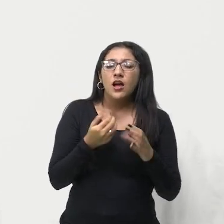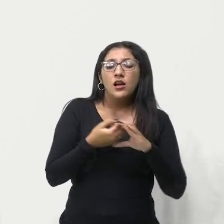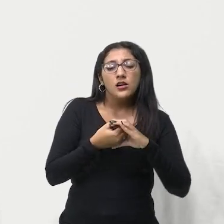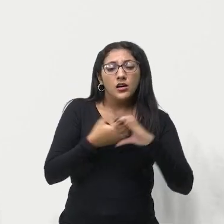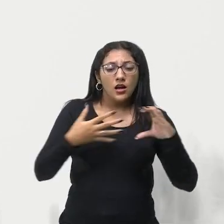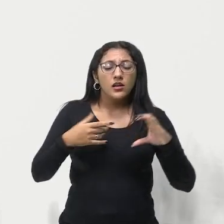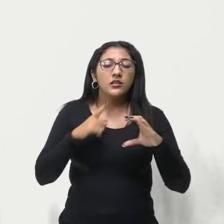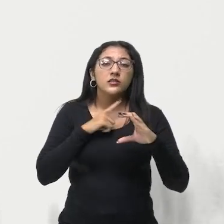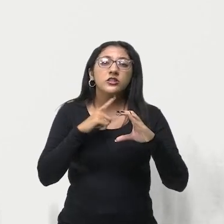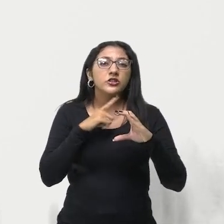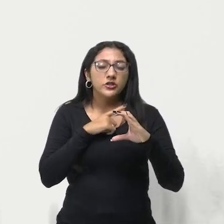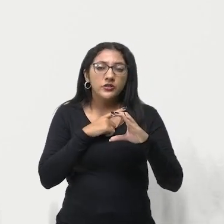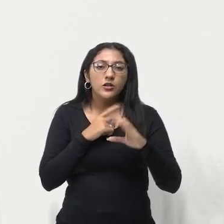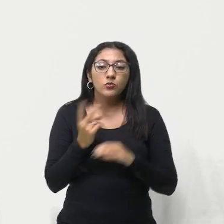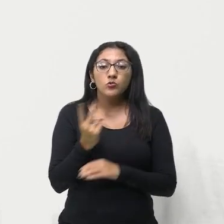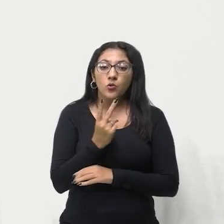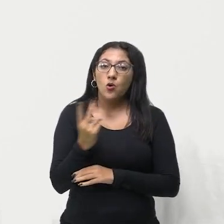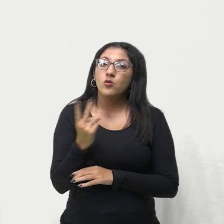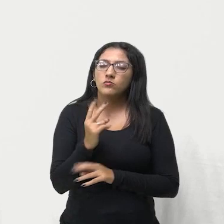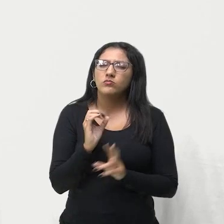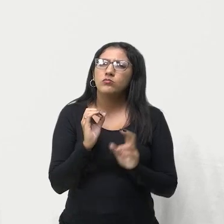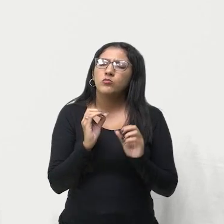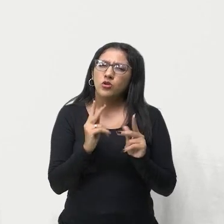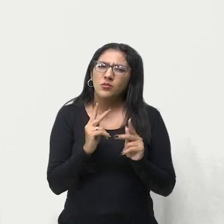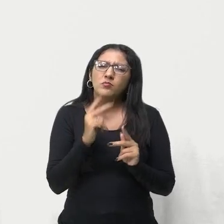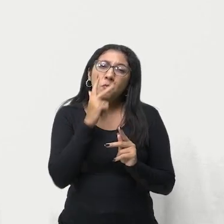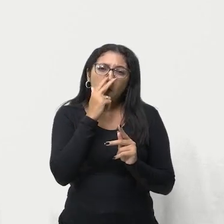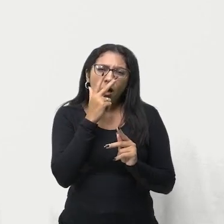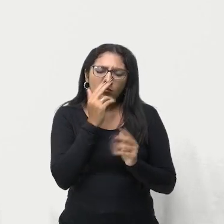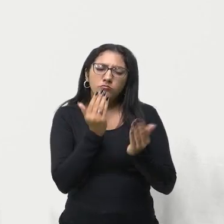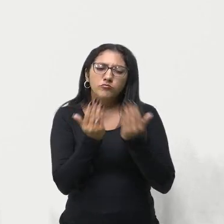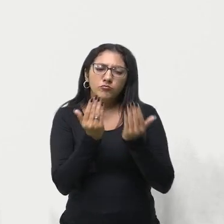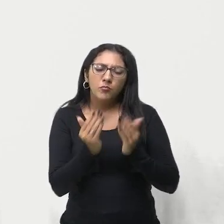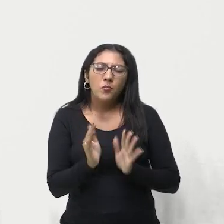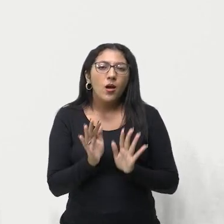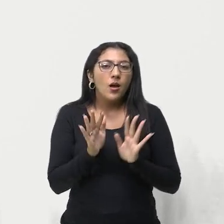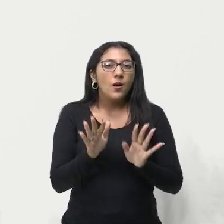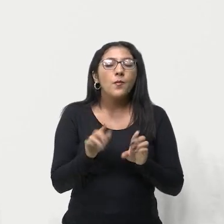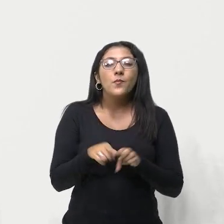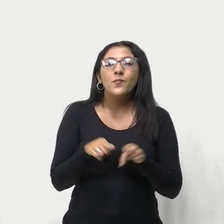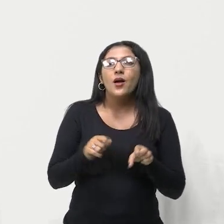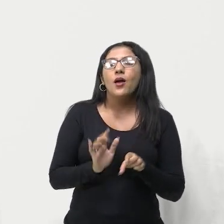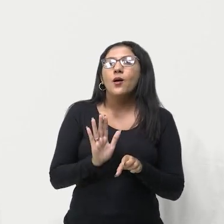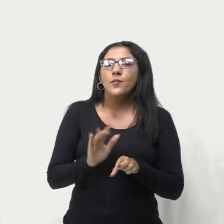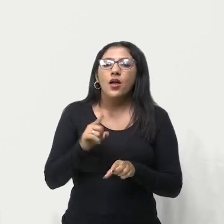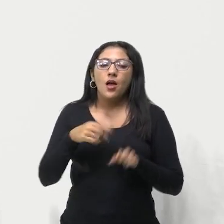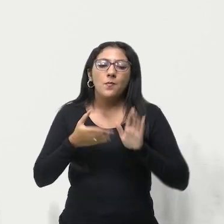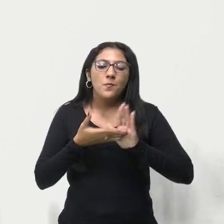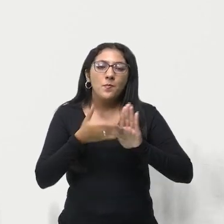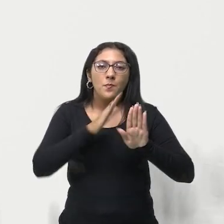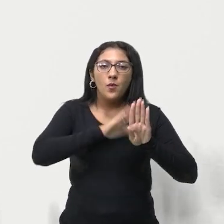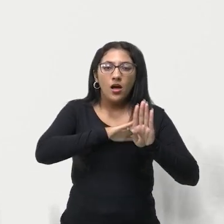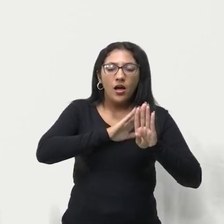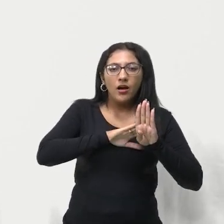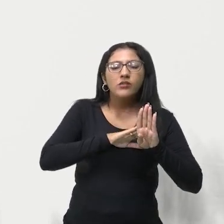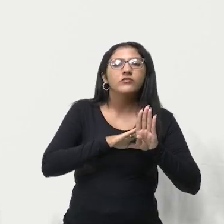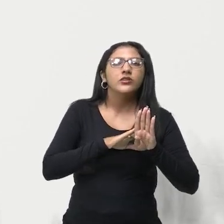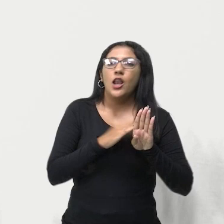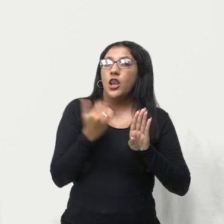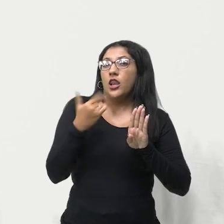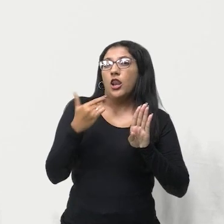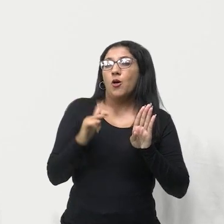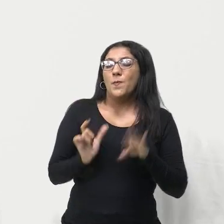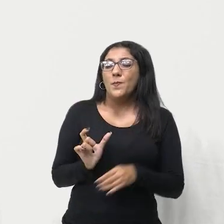algum elemento semelhante entre eles. Até aí está igual a comparação, né? Mas na metáfora